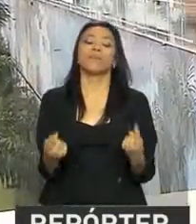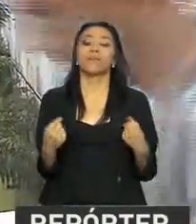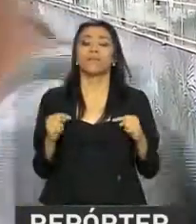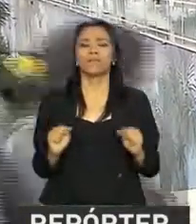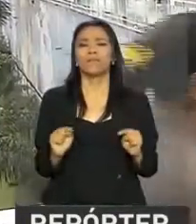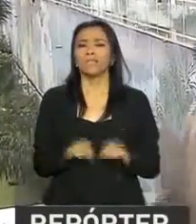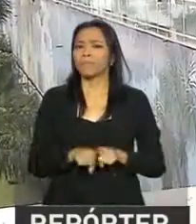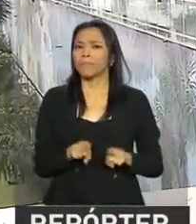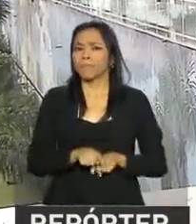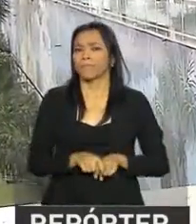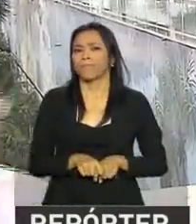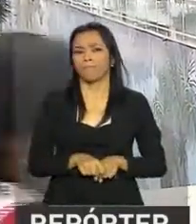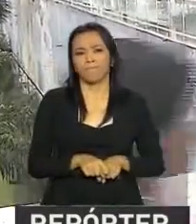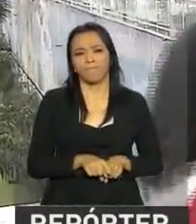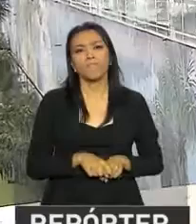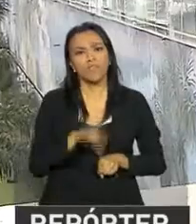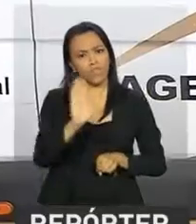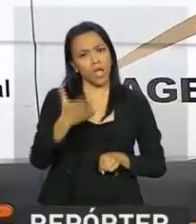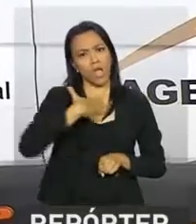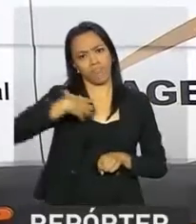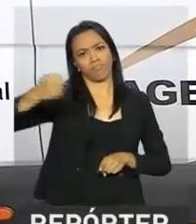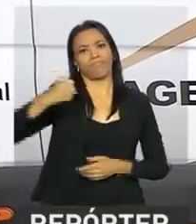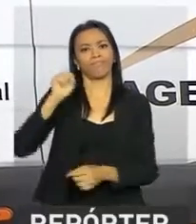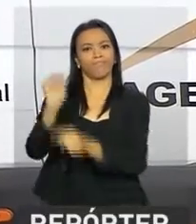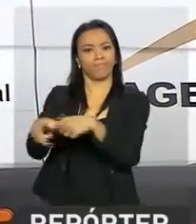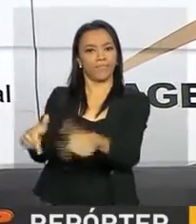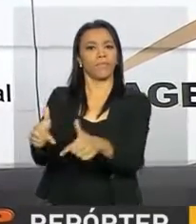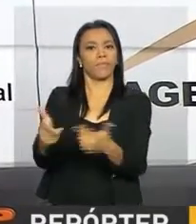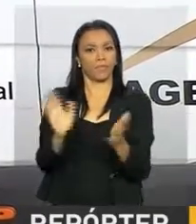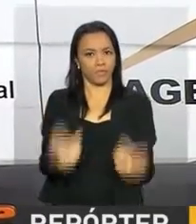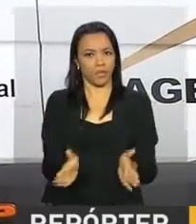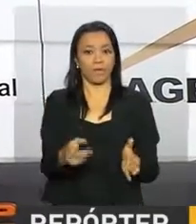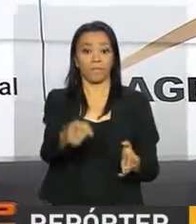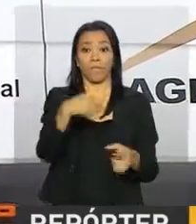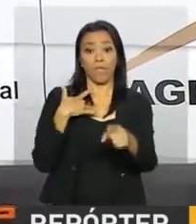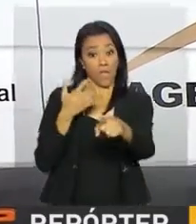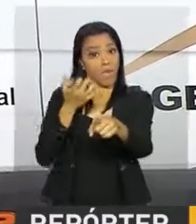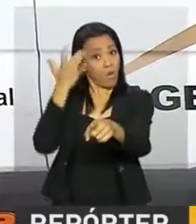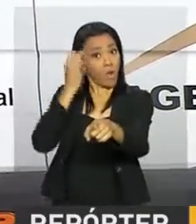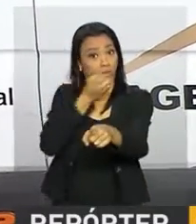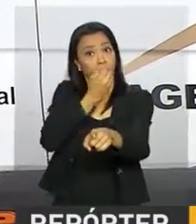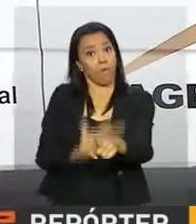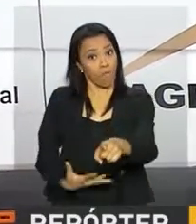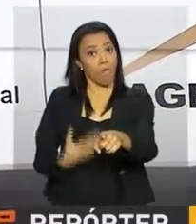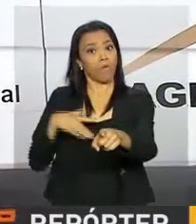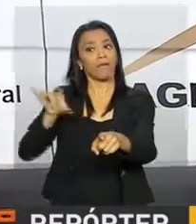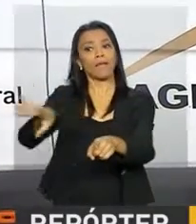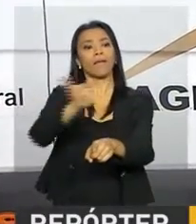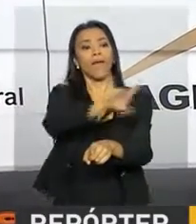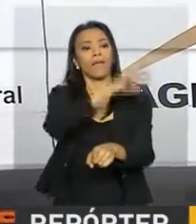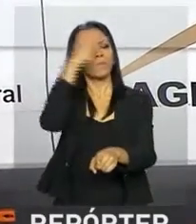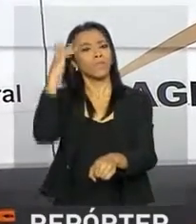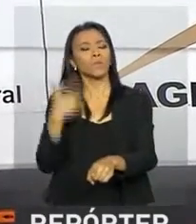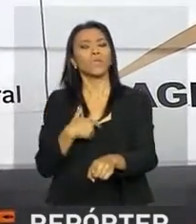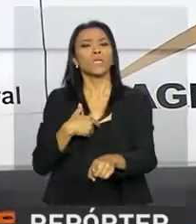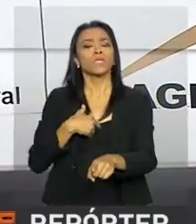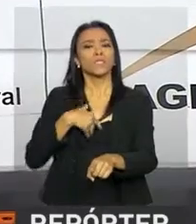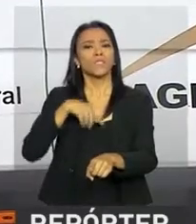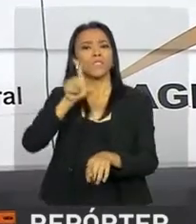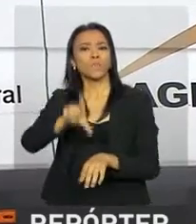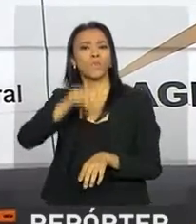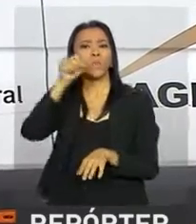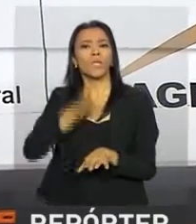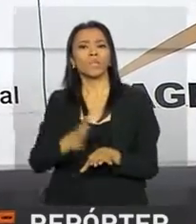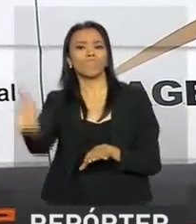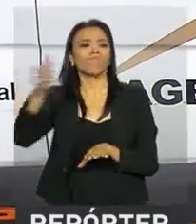vamos dizer já empregado né eu acho boa porque cada um pode escolher aquele que tem mais facilidade